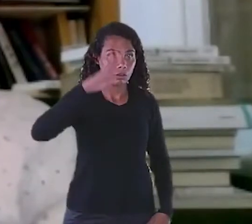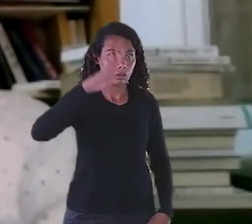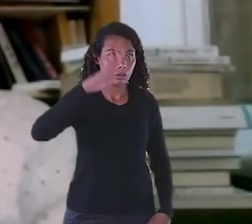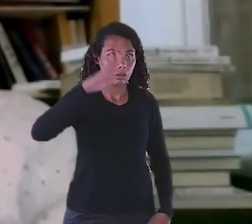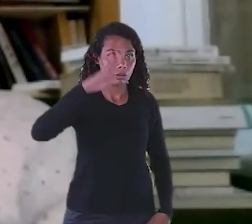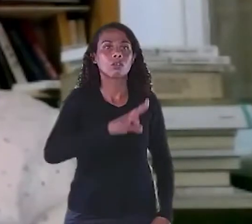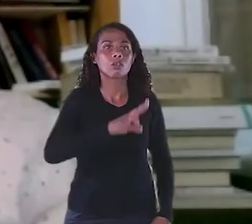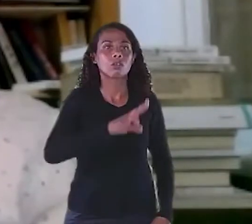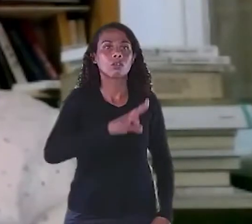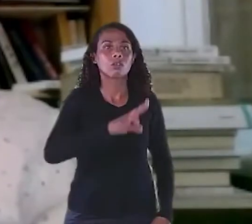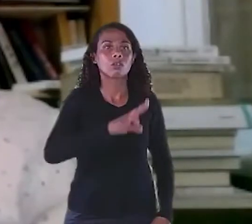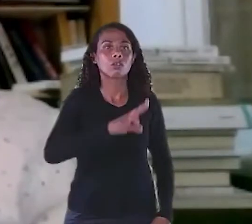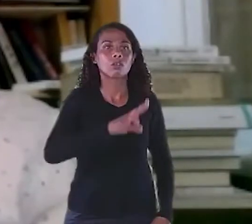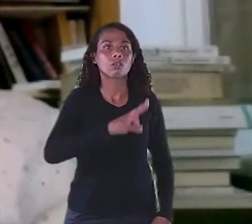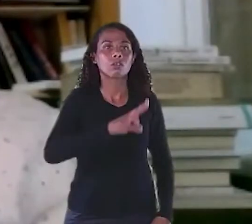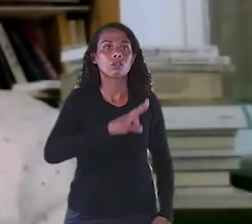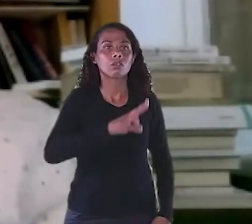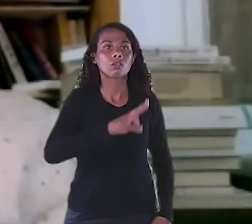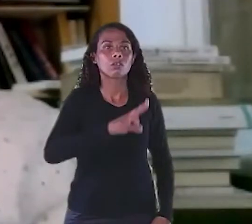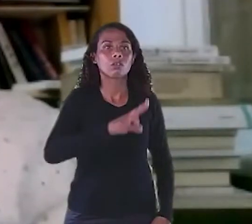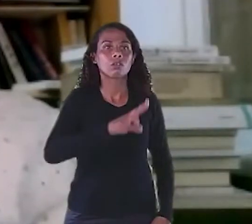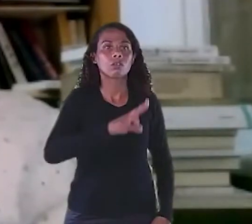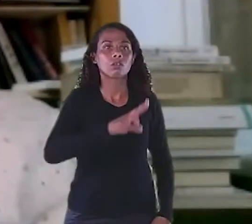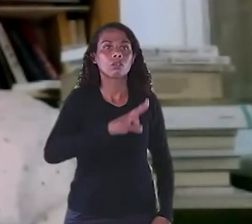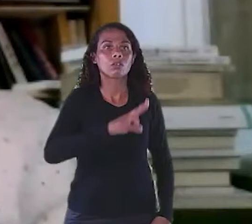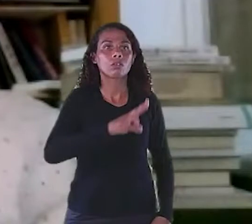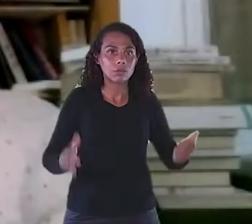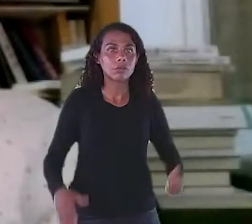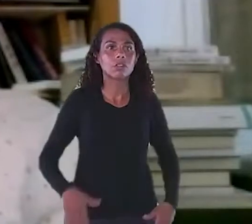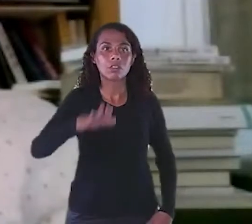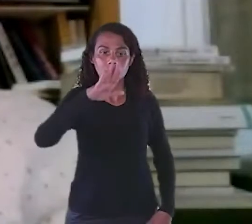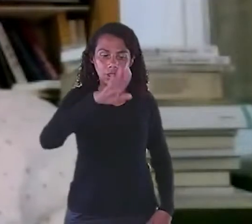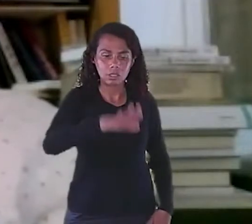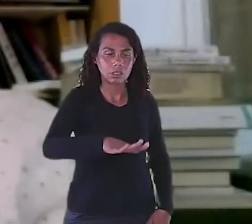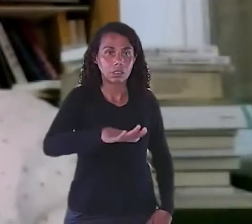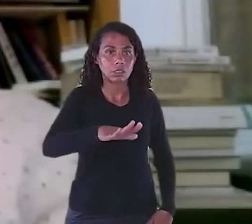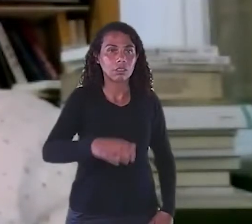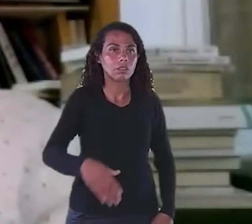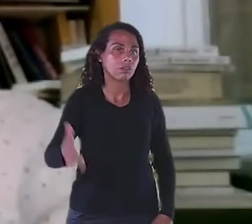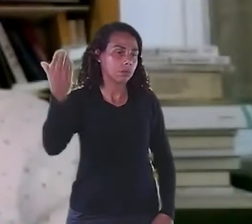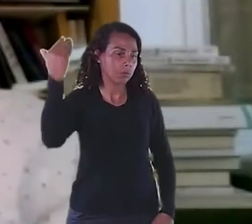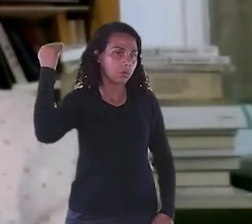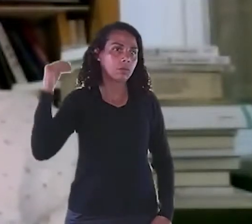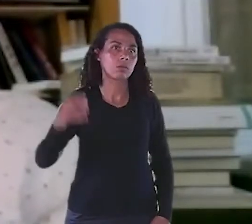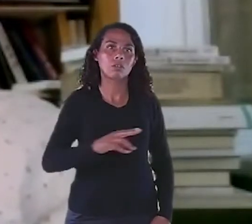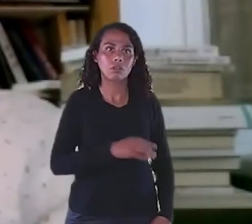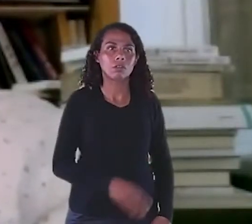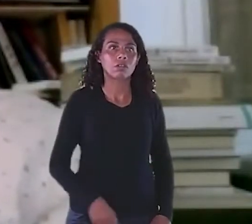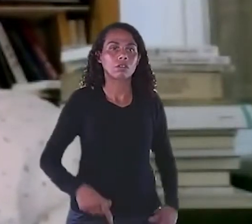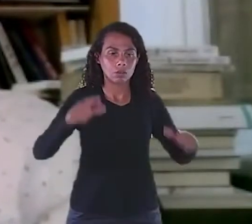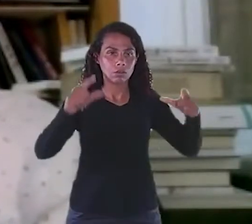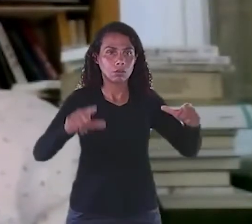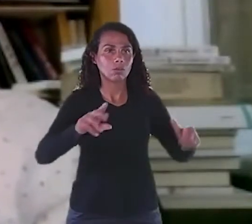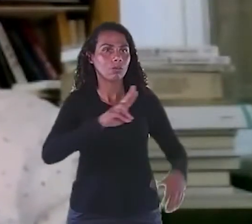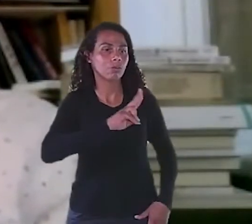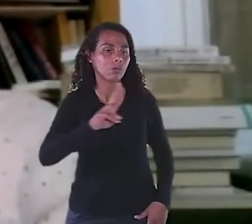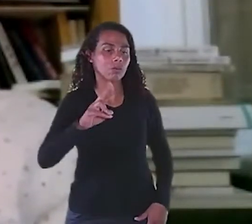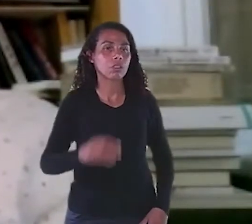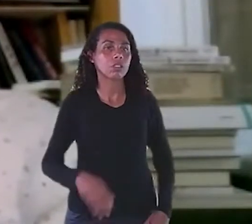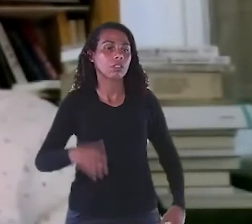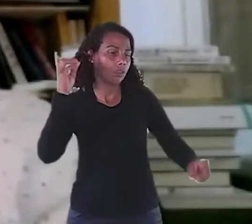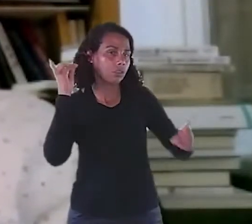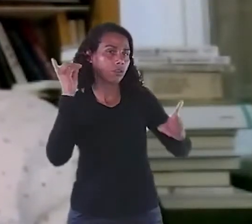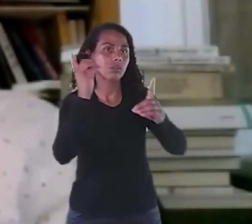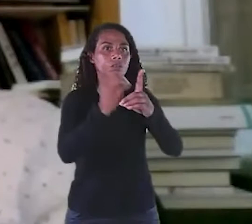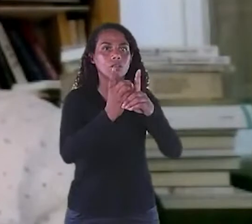vamos dizer, revolucionário mesmo na imprensa brasileira, em termos de visual, em termos de texto. O texto era tinha uma